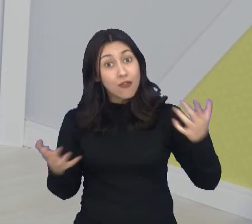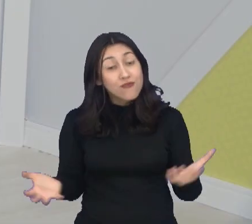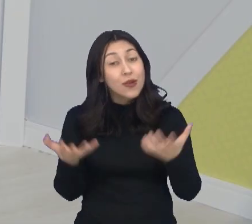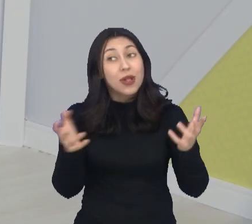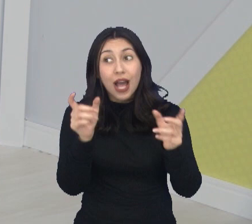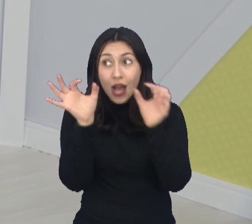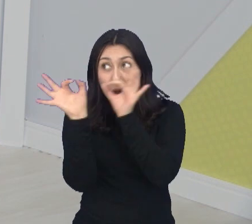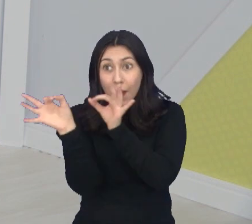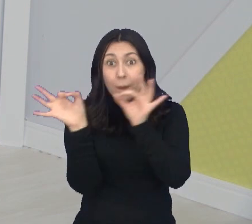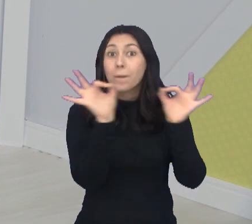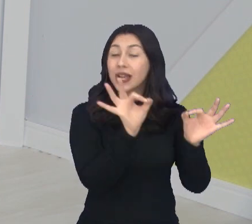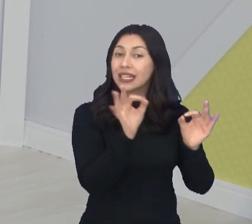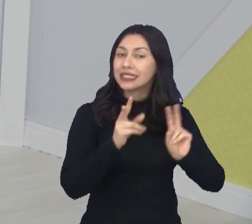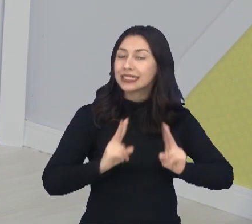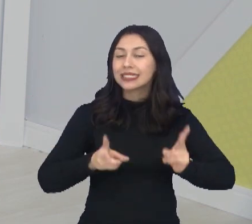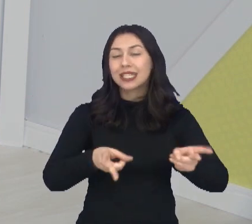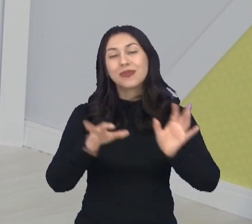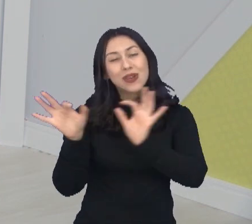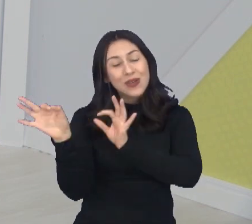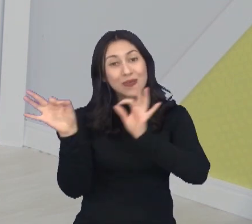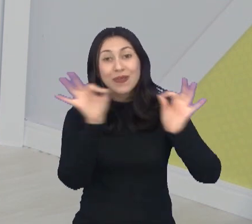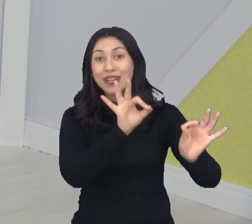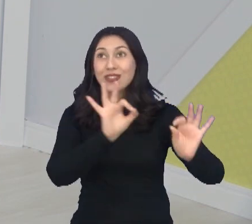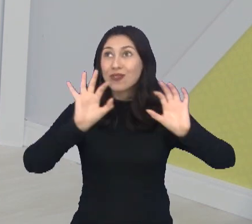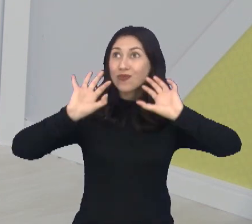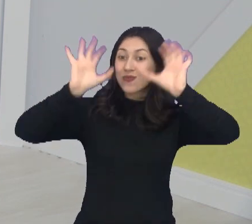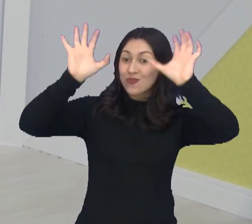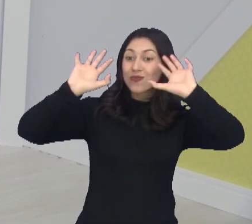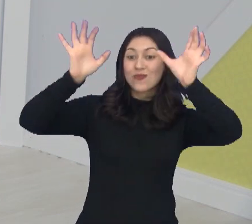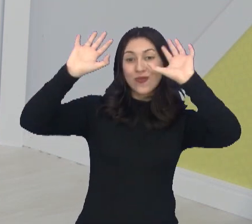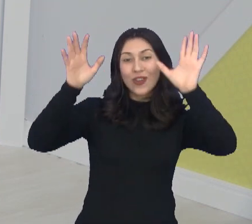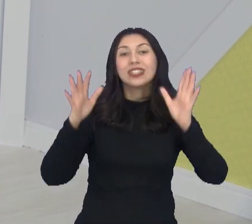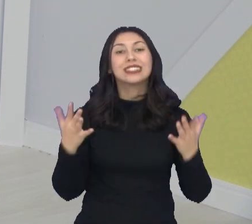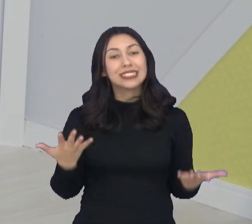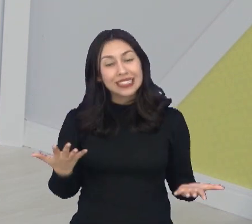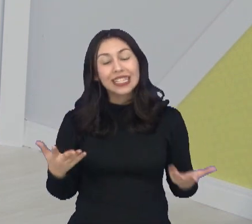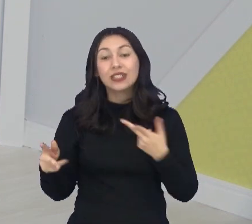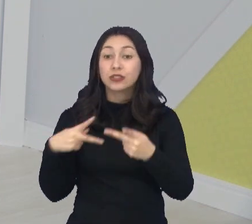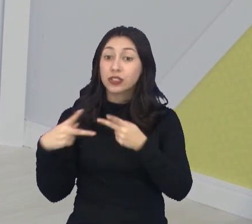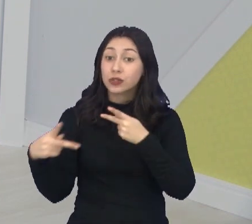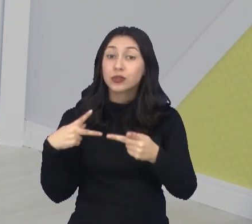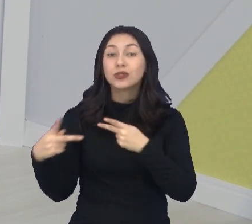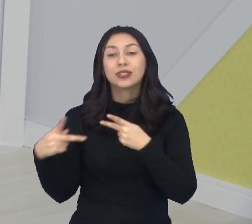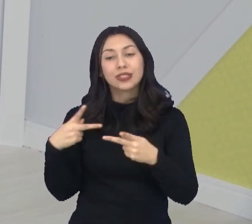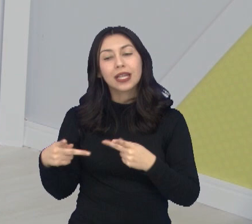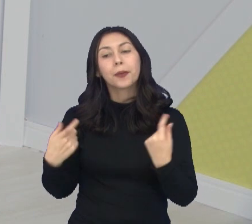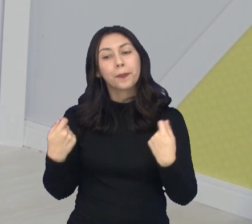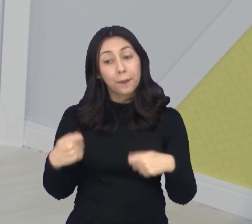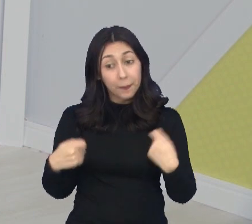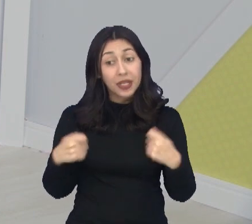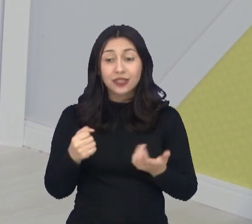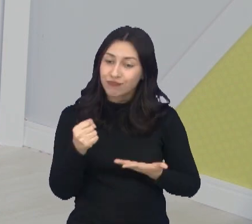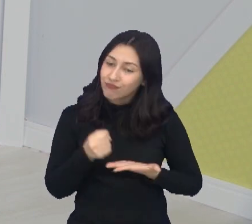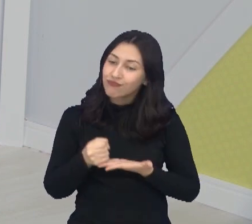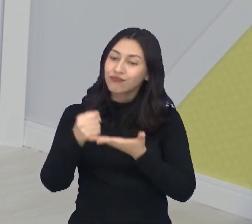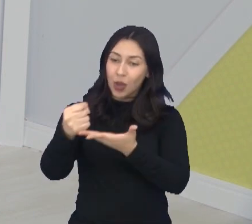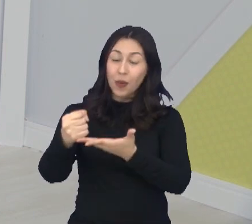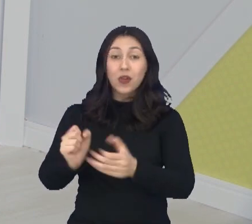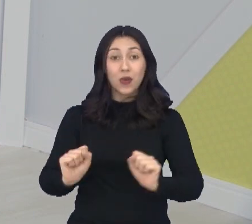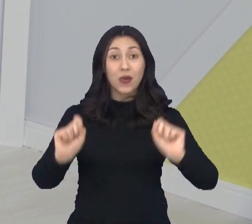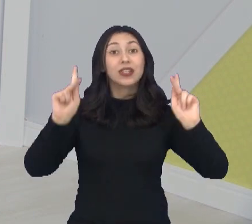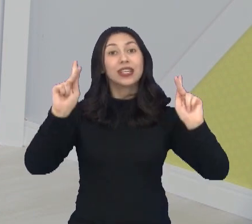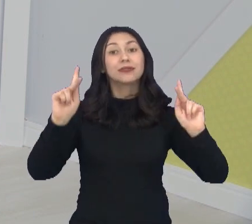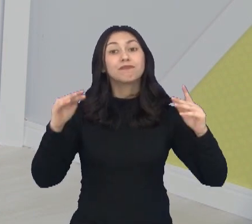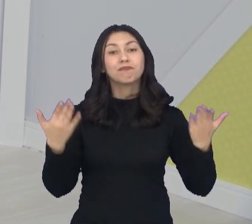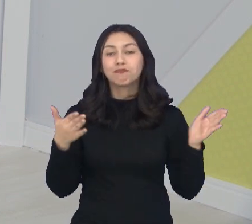O torcedor tá sempre acompanhando aí o vôlei, o São José Vôlei, o Farmaconde Vôlei São José precisa do apoio de vocês, tá certo?